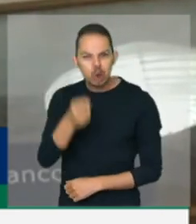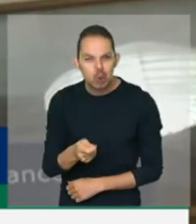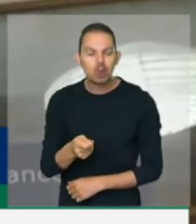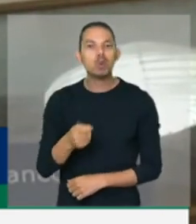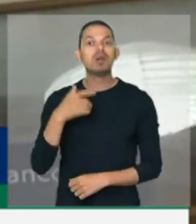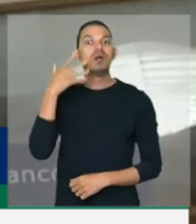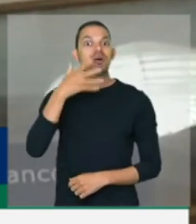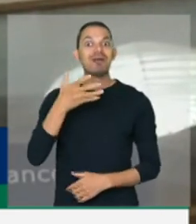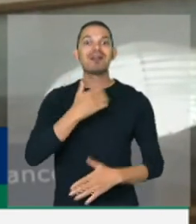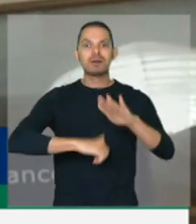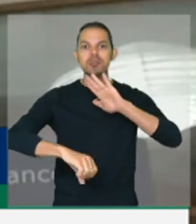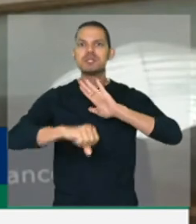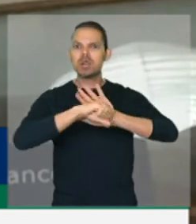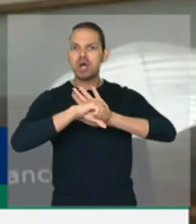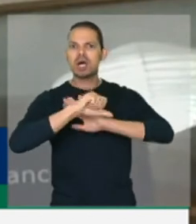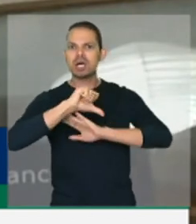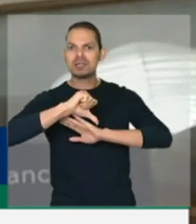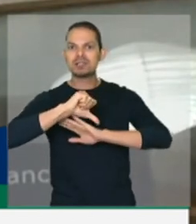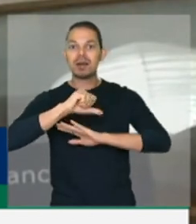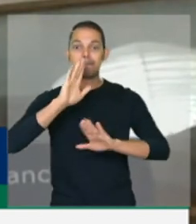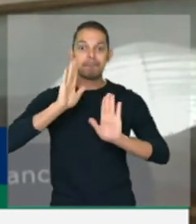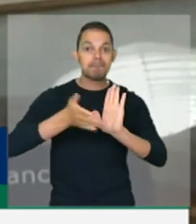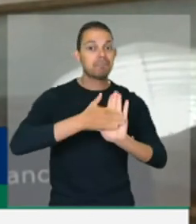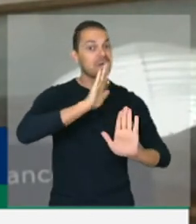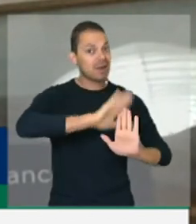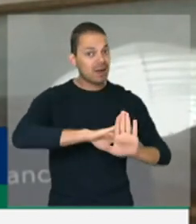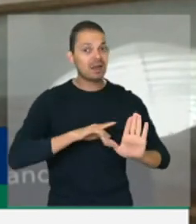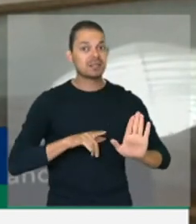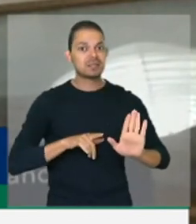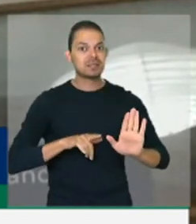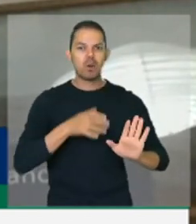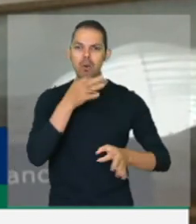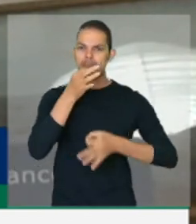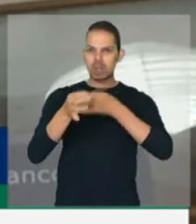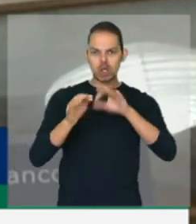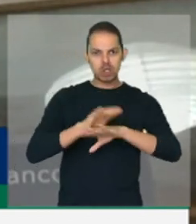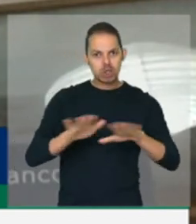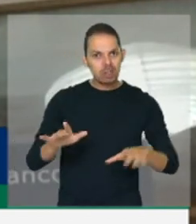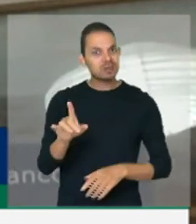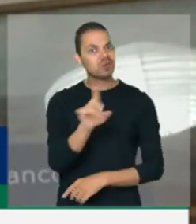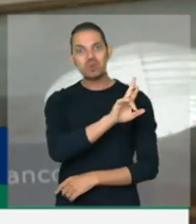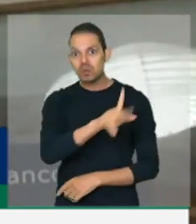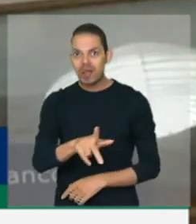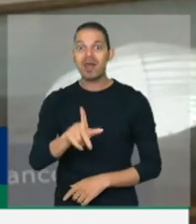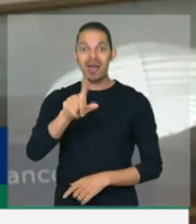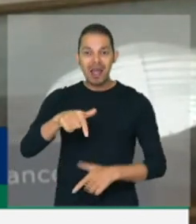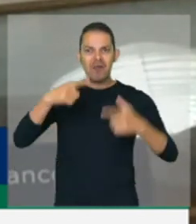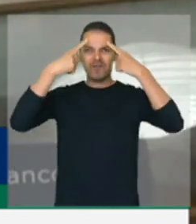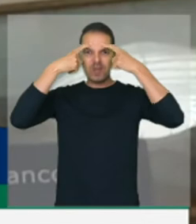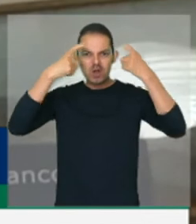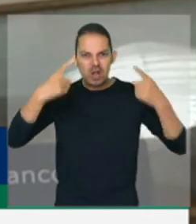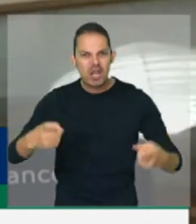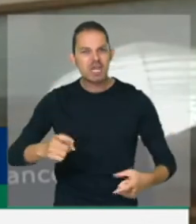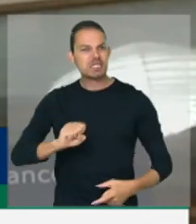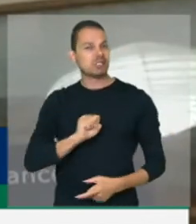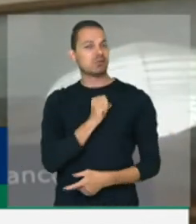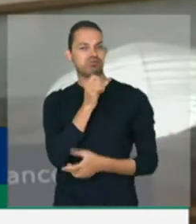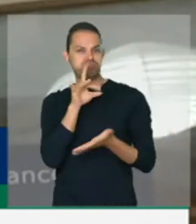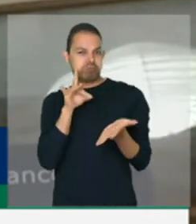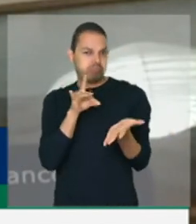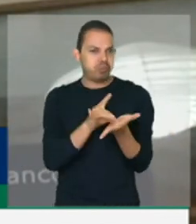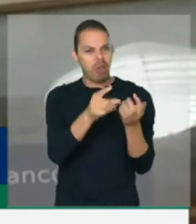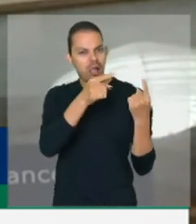são falas criminosas, são ameaças, não são opiniões, são violências, são ódios, são